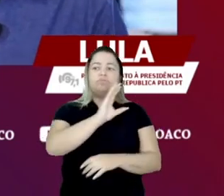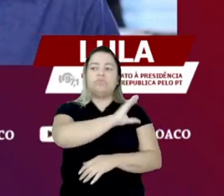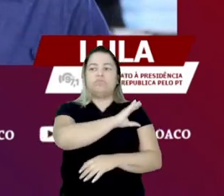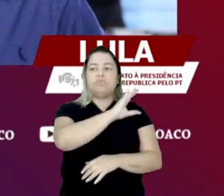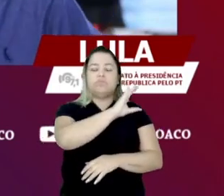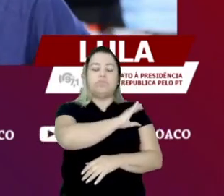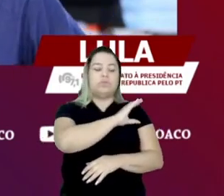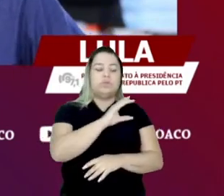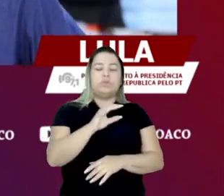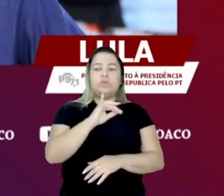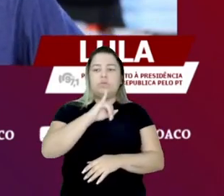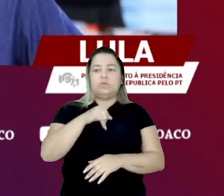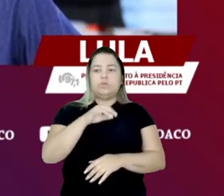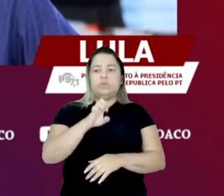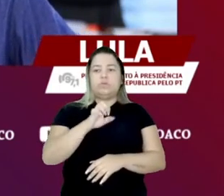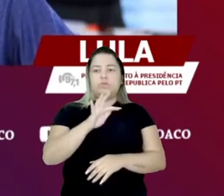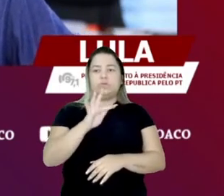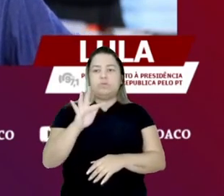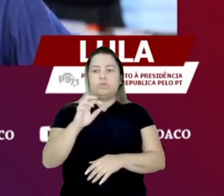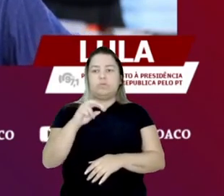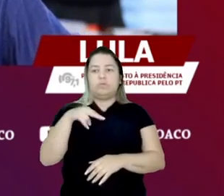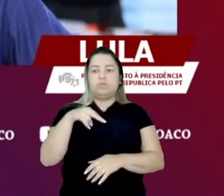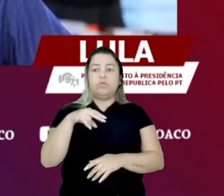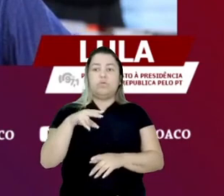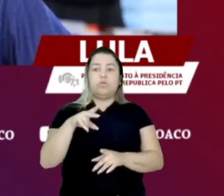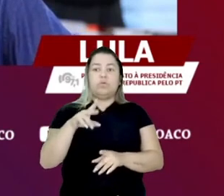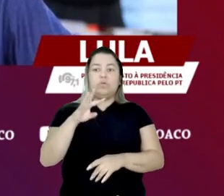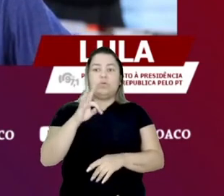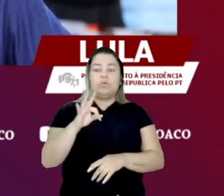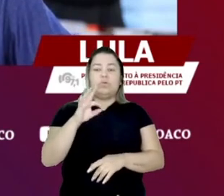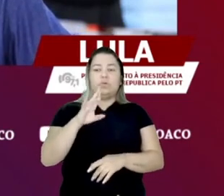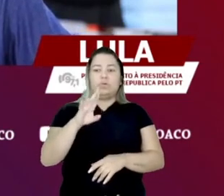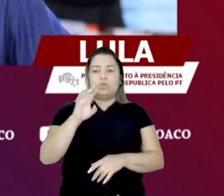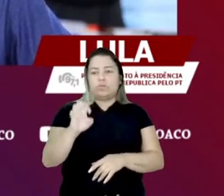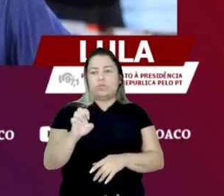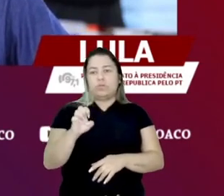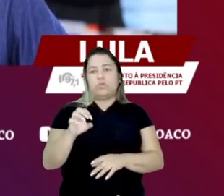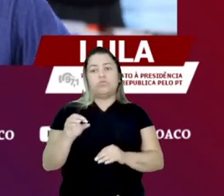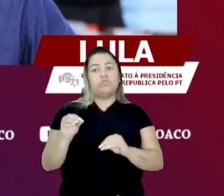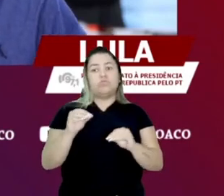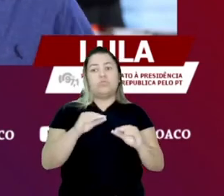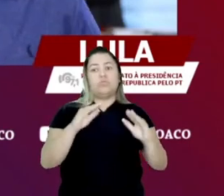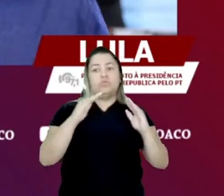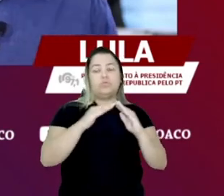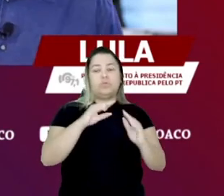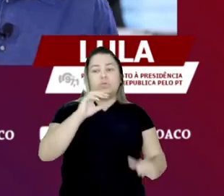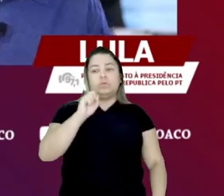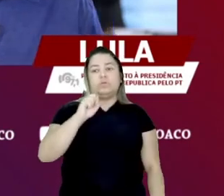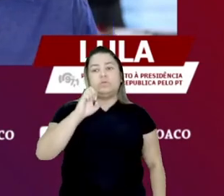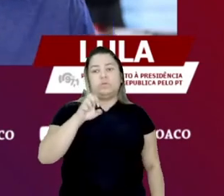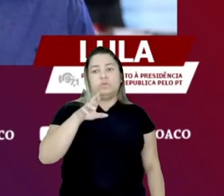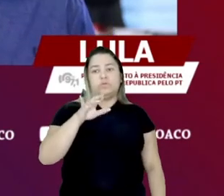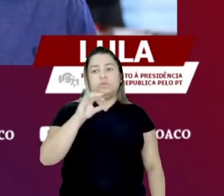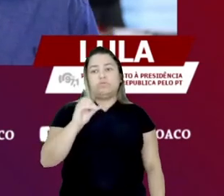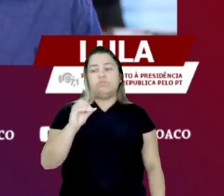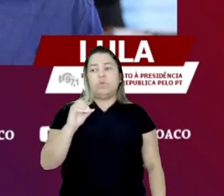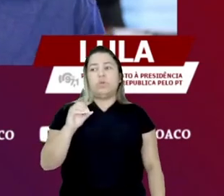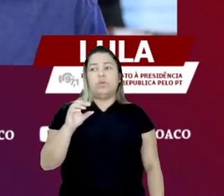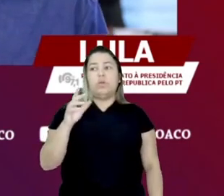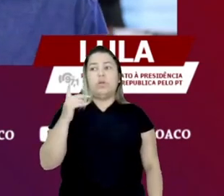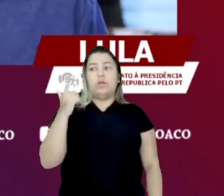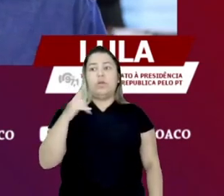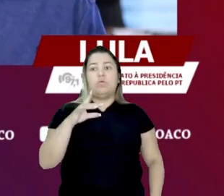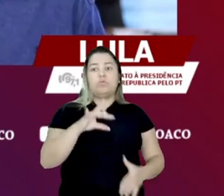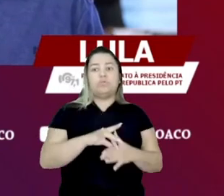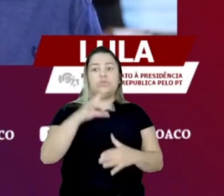São Paulo. Lula, como é que você ver essa decisão do TRE? Eu acho que, como ele era representante